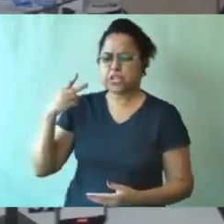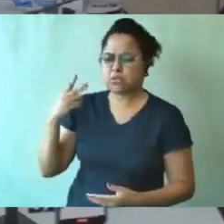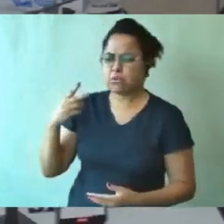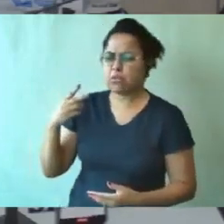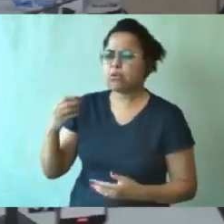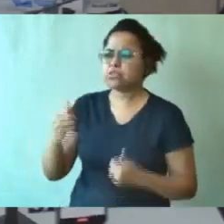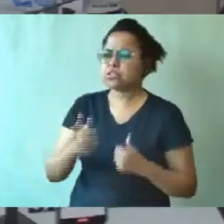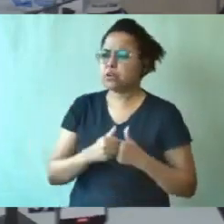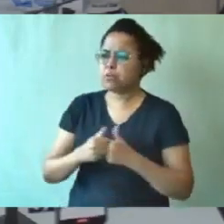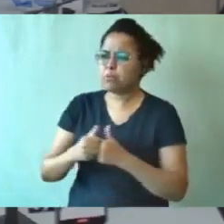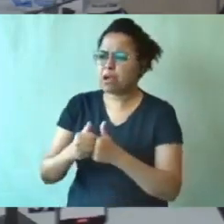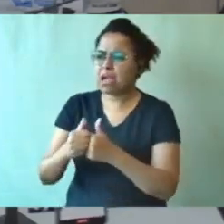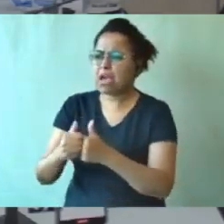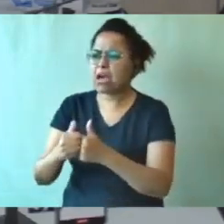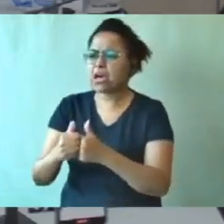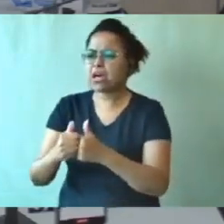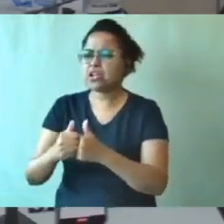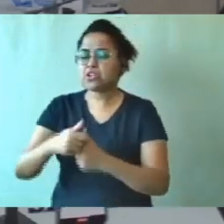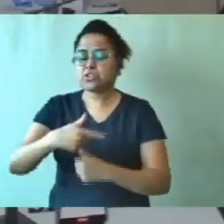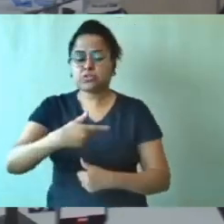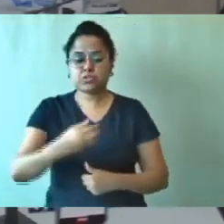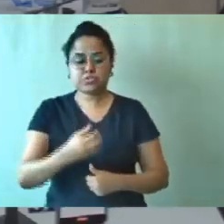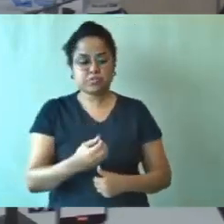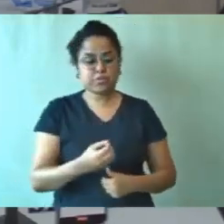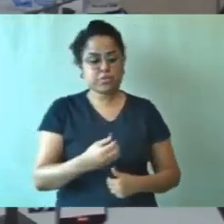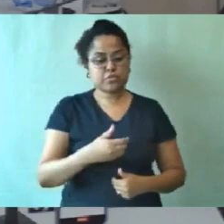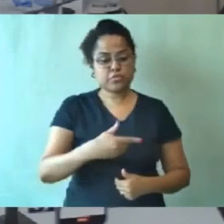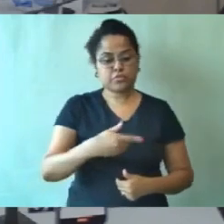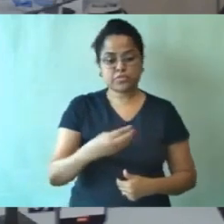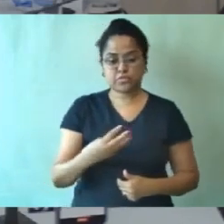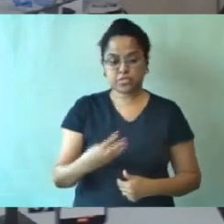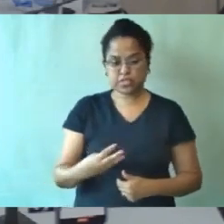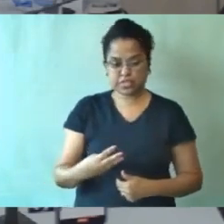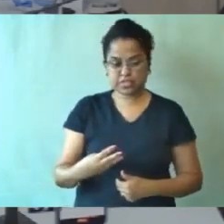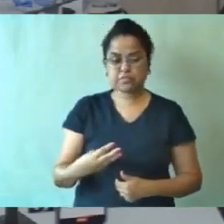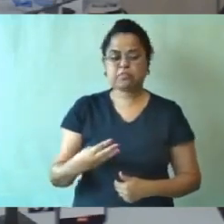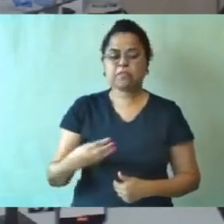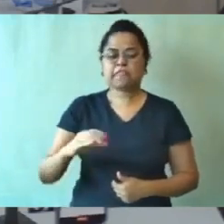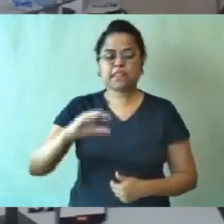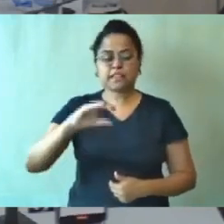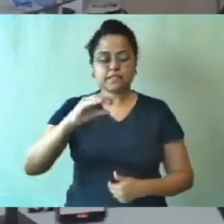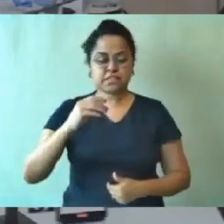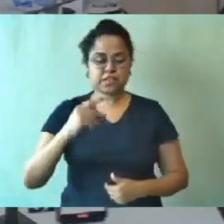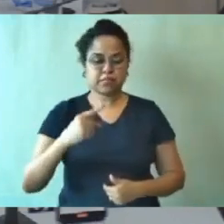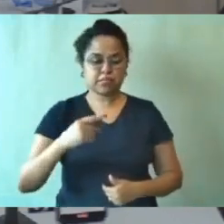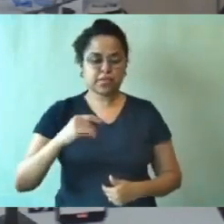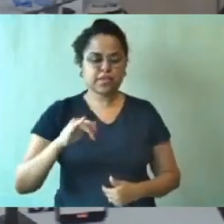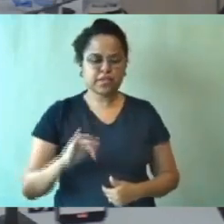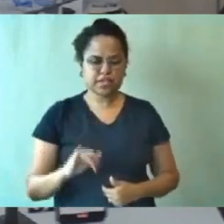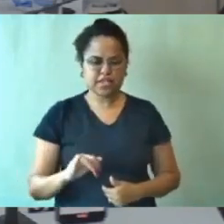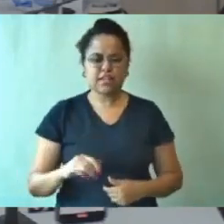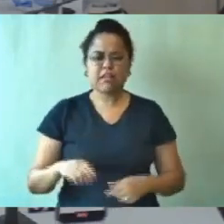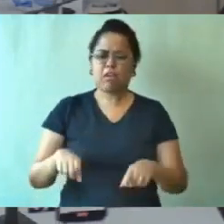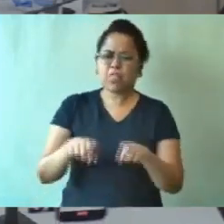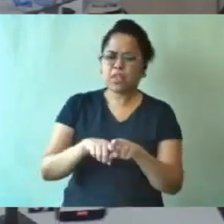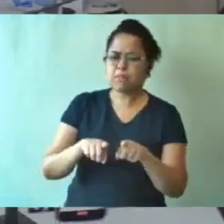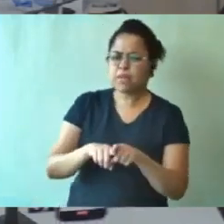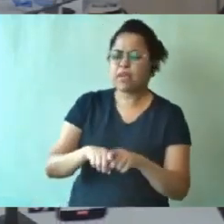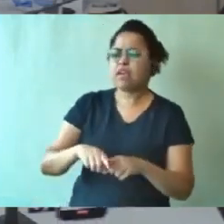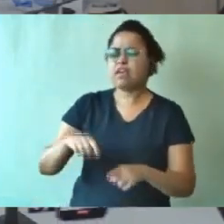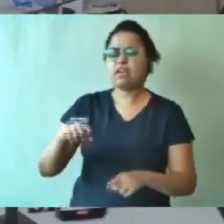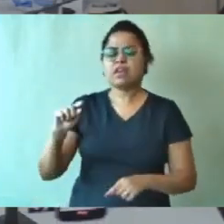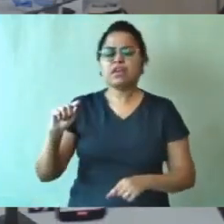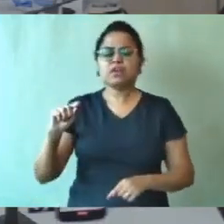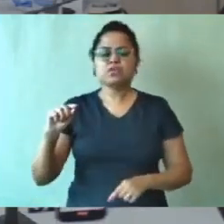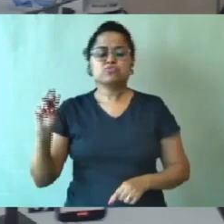aqui nesse ano de 2023, essa CPI. E, né, também aos usuários que acompanho de forma